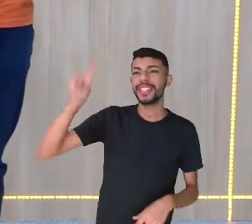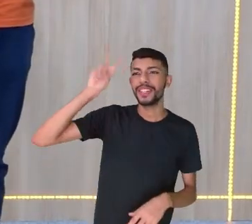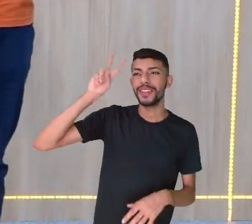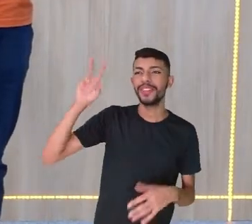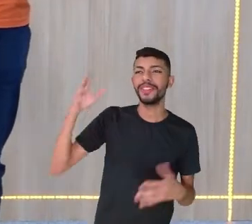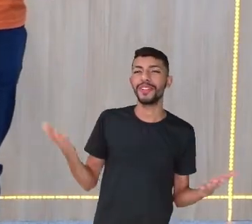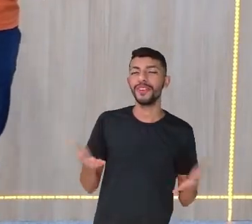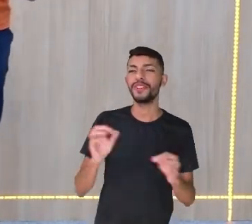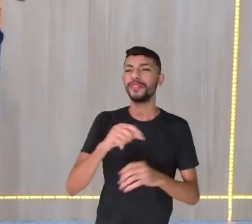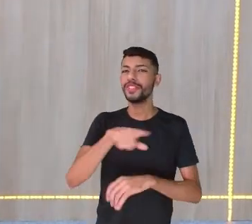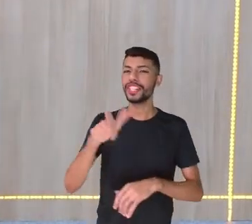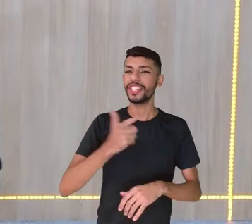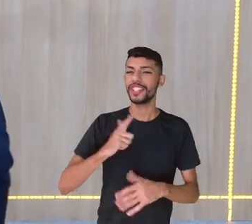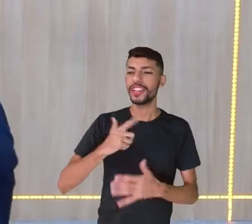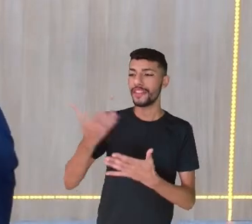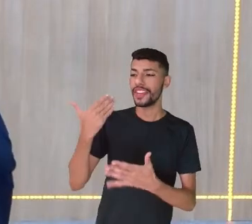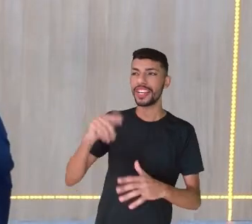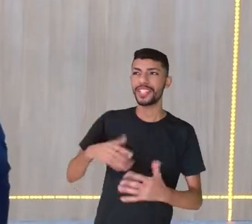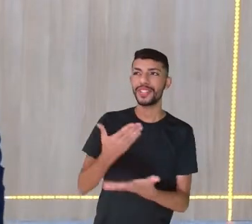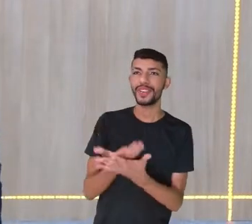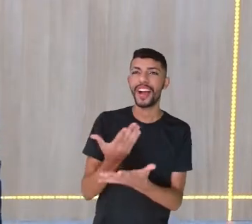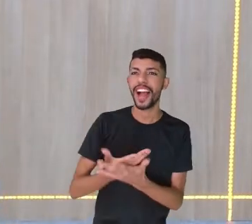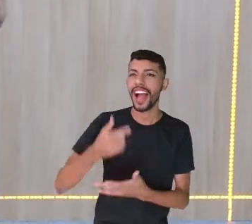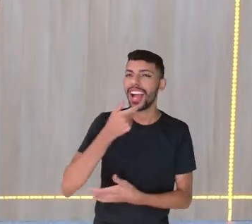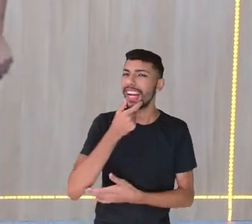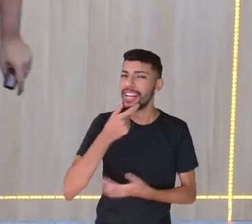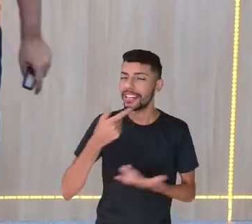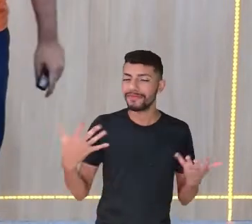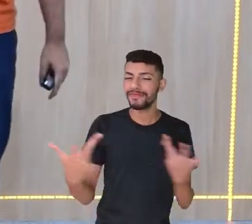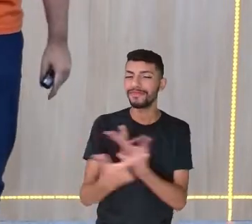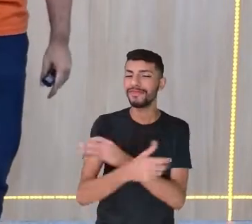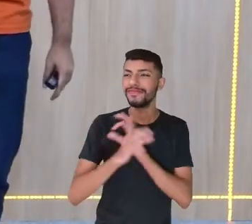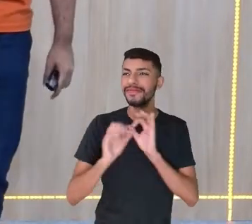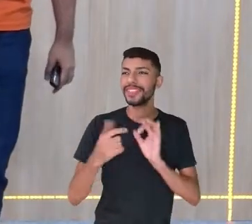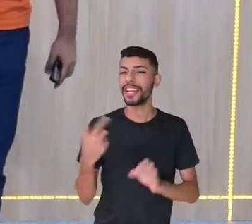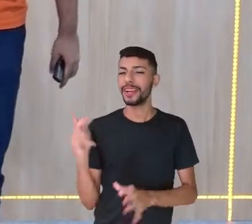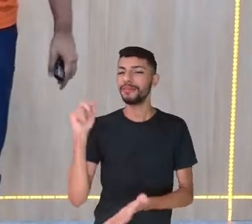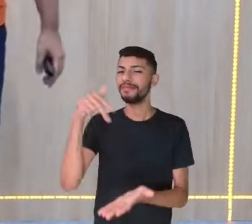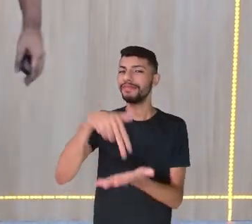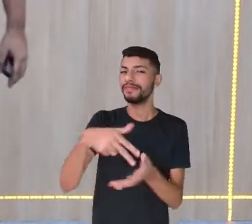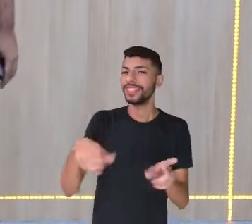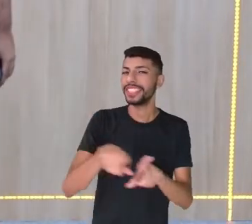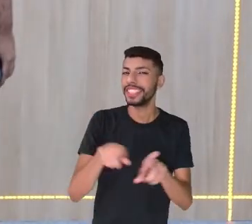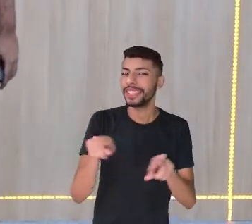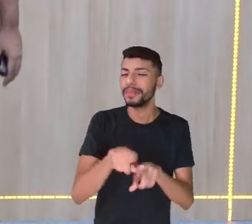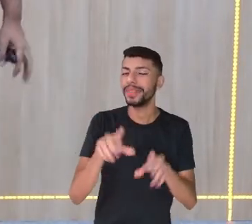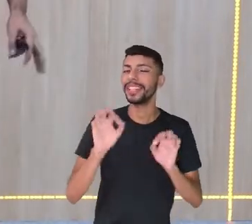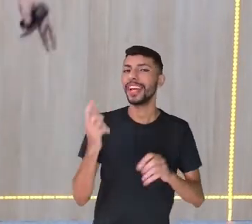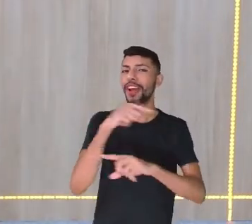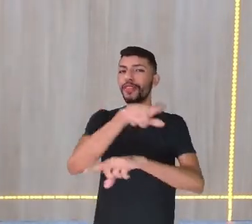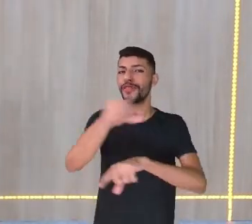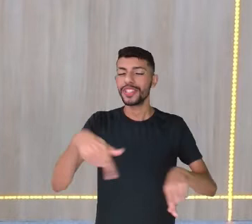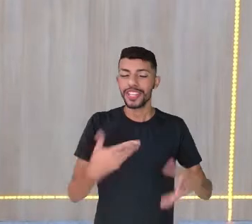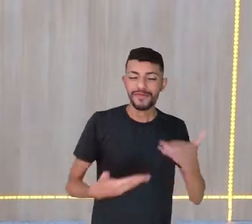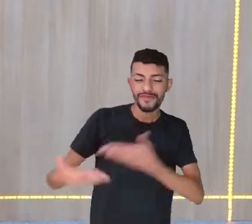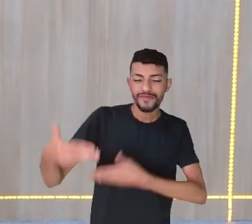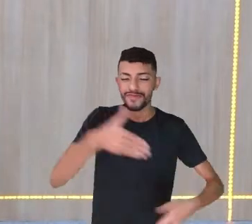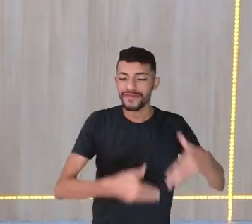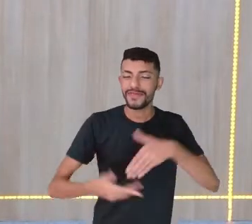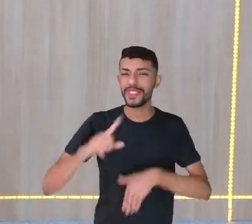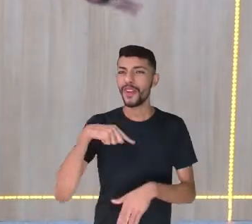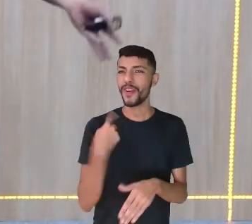de inglês, estive presente na aula, né, só no meio de campo administrando, e vocês interagindo conosco aqui